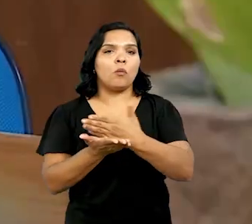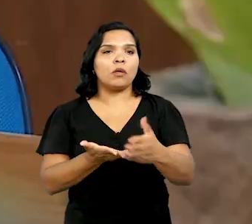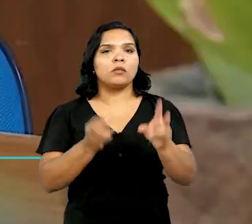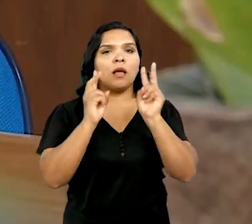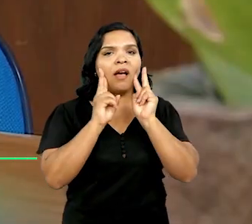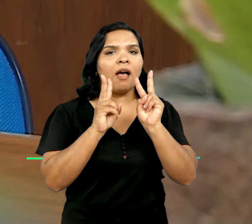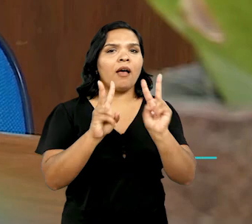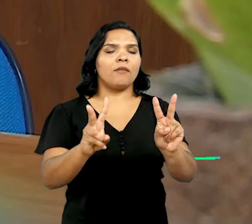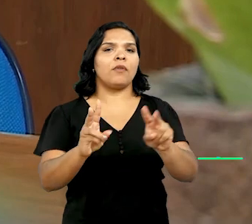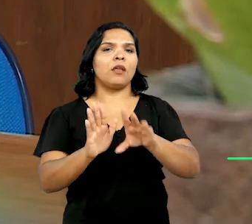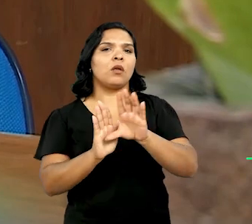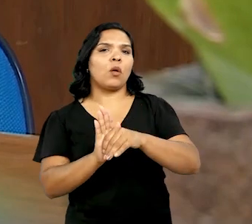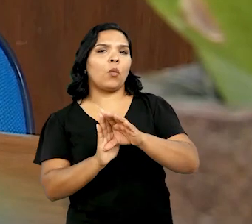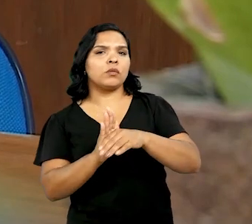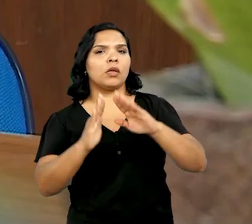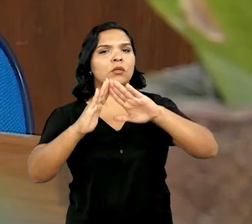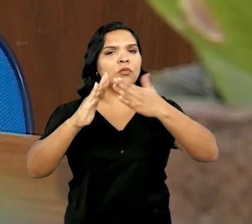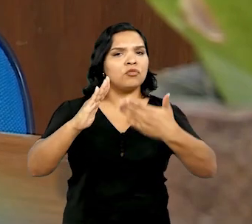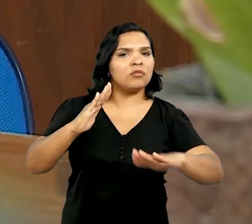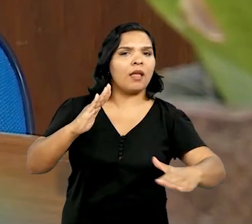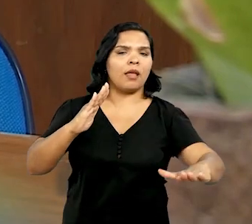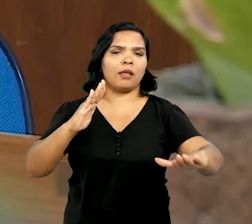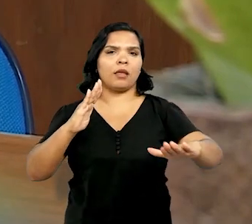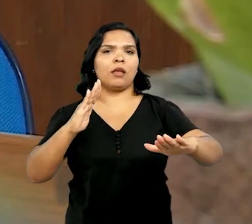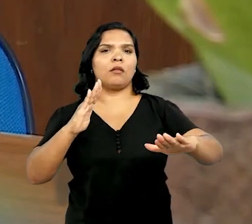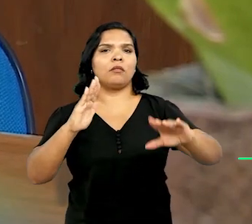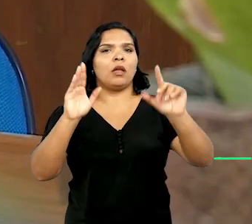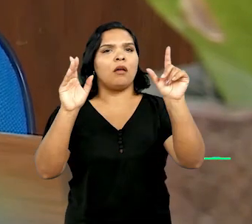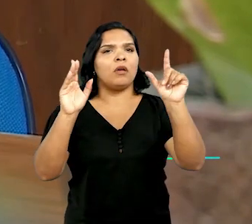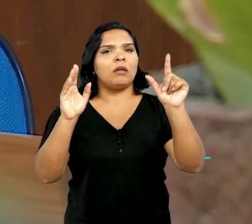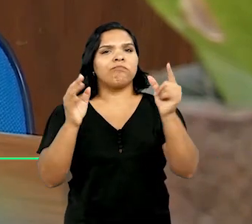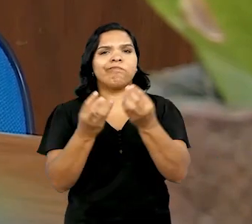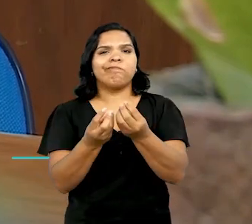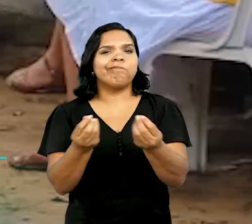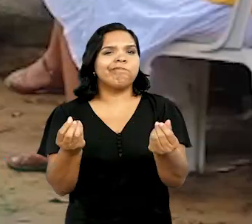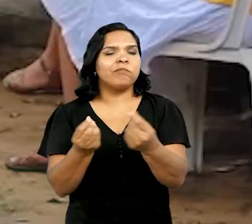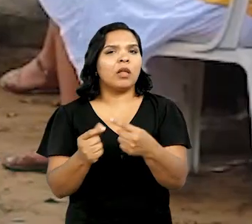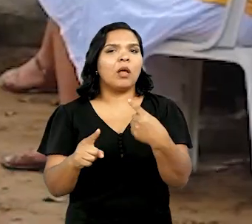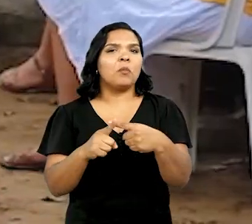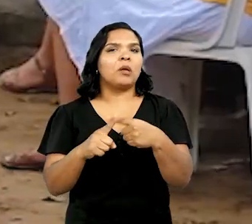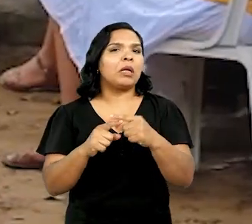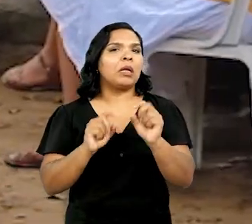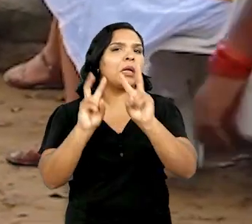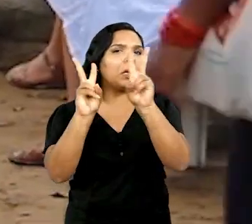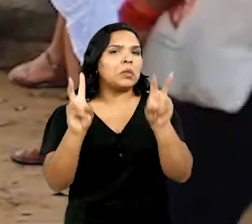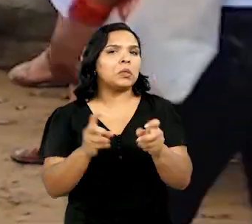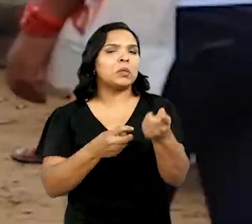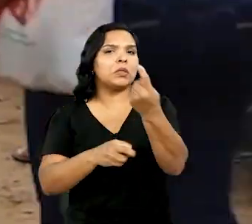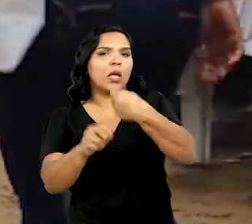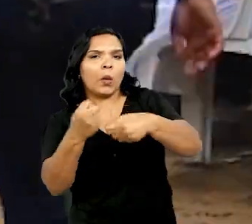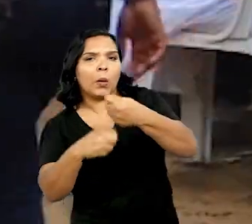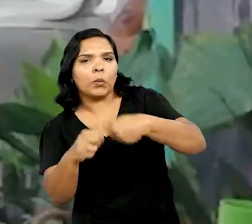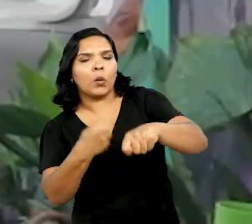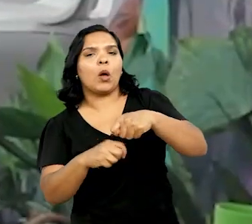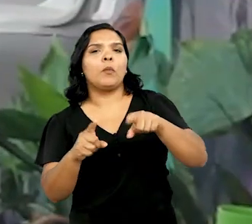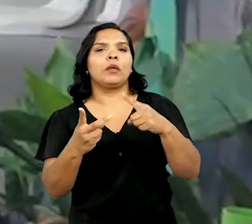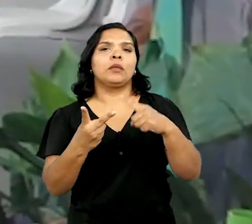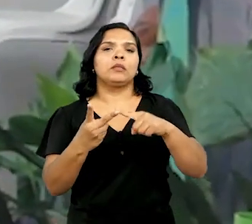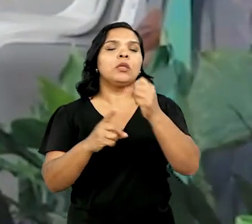começou a ver que esse conceito de terreiro estava diluído por questões econômicas,